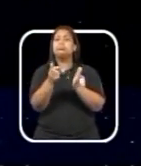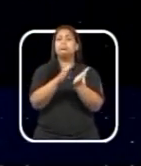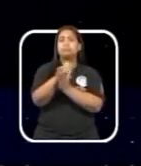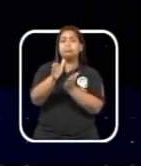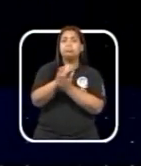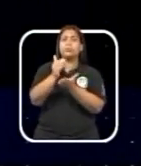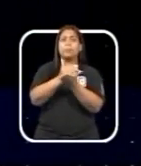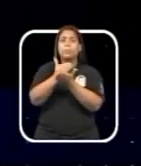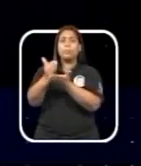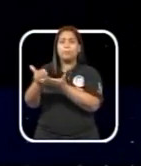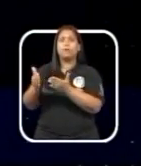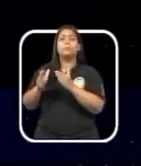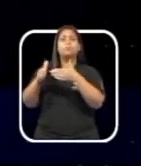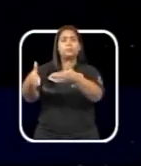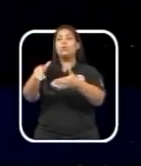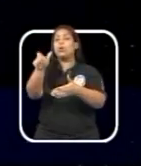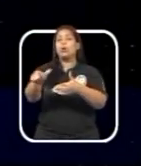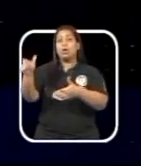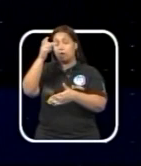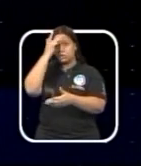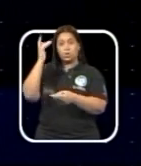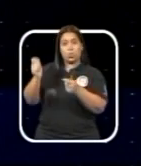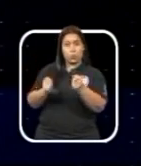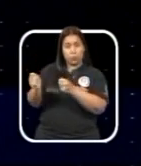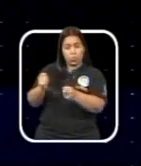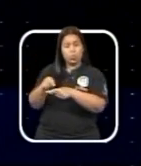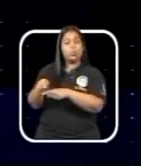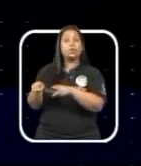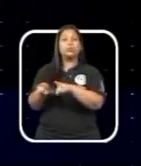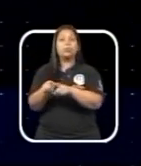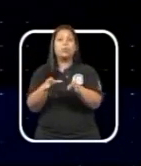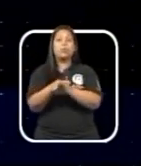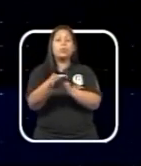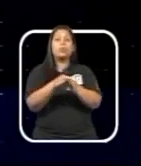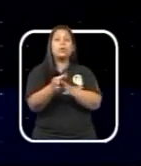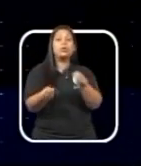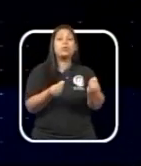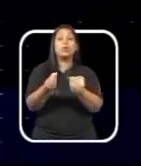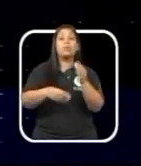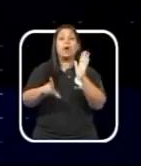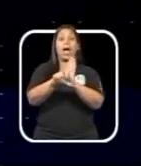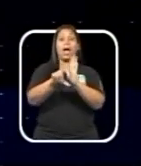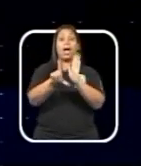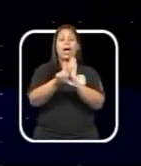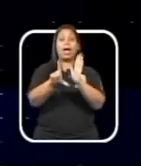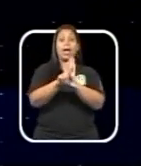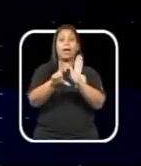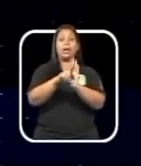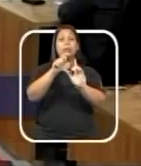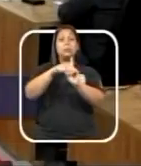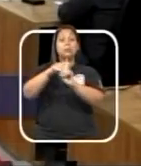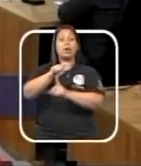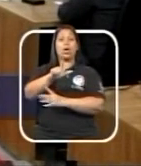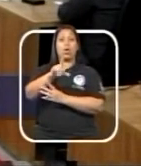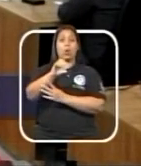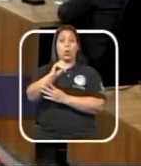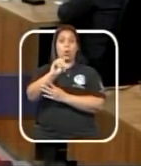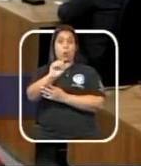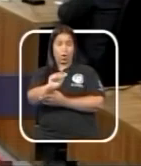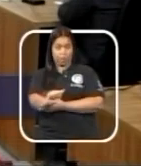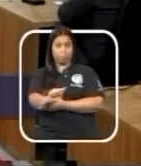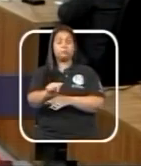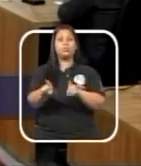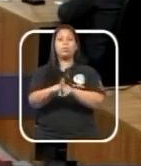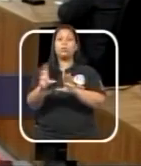fiscais, prioridades da administração e orienta a elaboração da Lei Orçamentária Anual, a LOA. À LDO